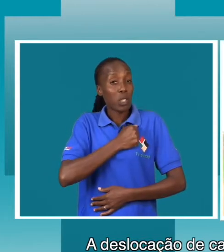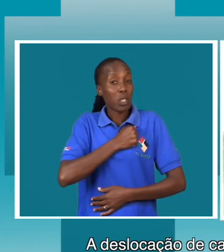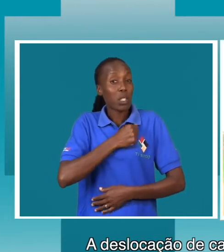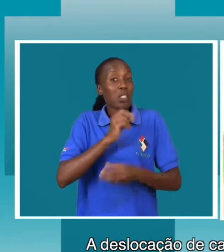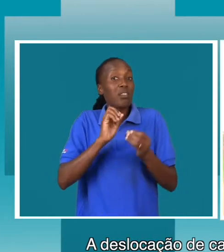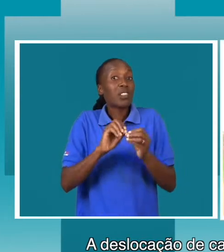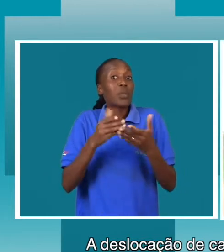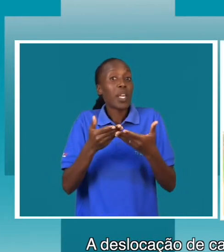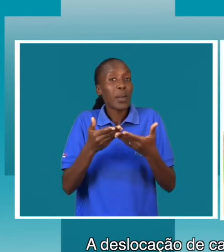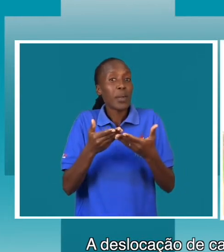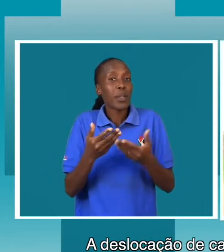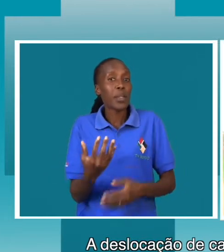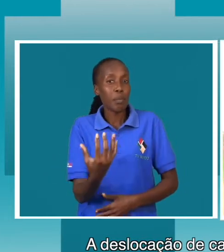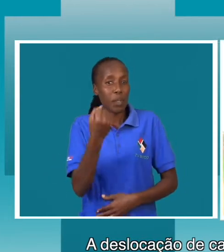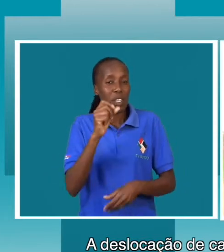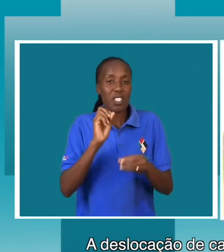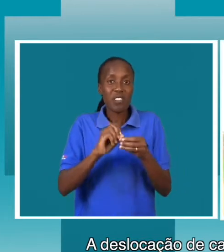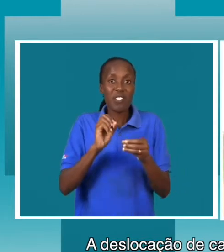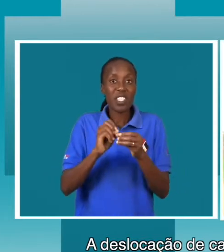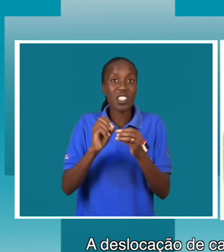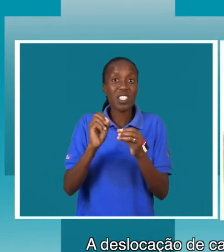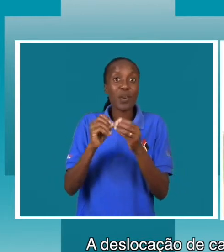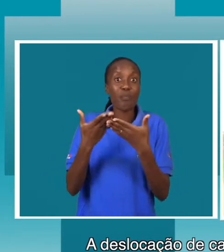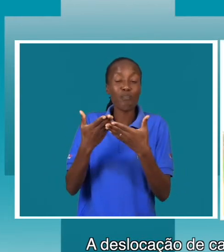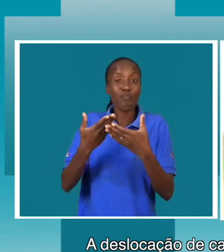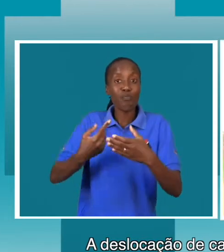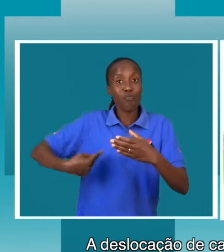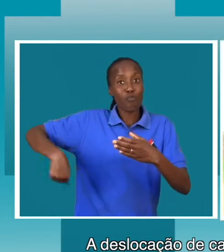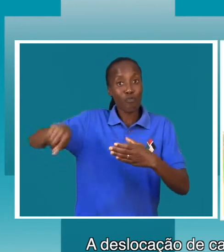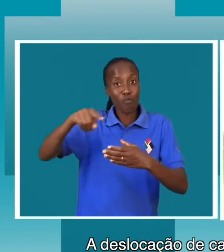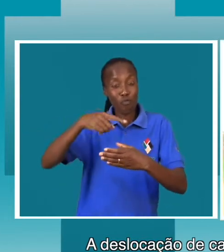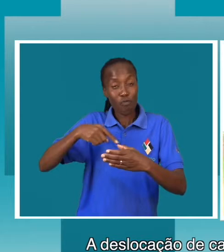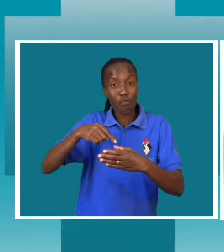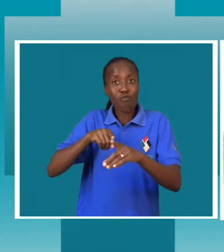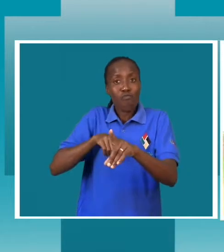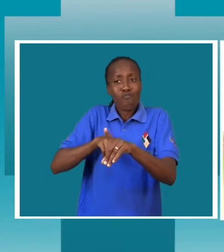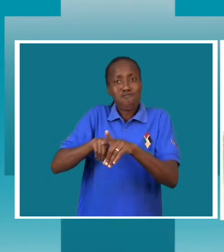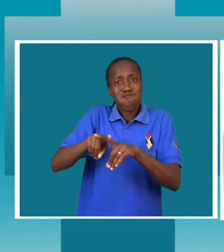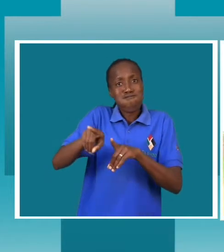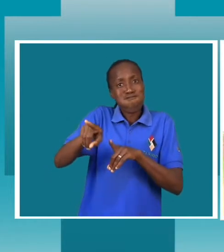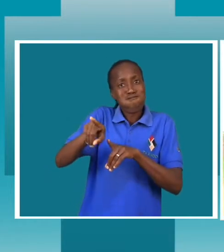casa para os treinos e também a alimentação.